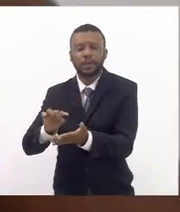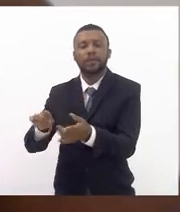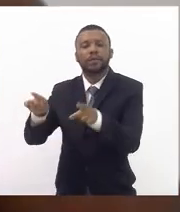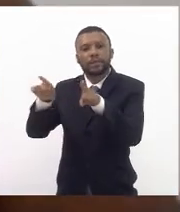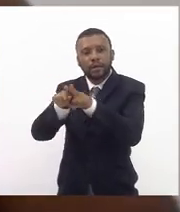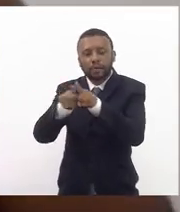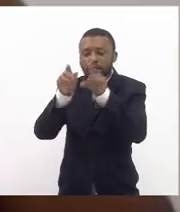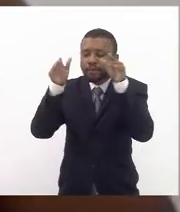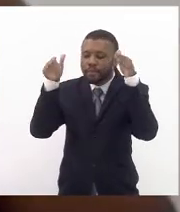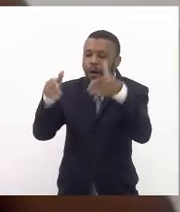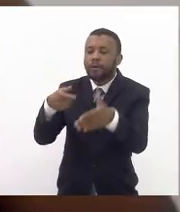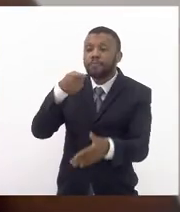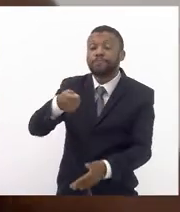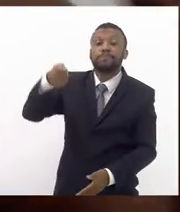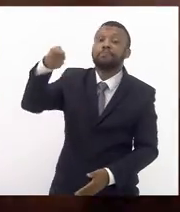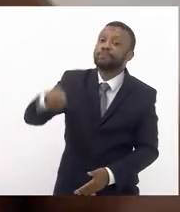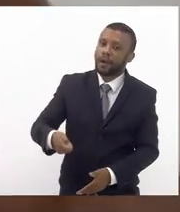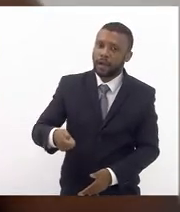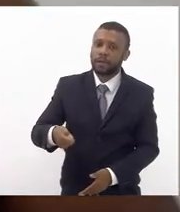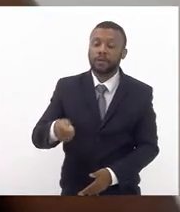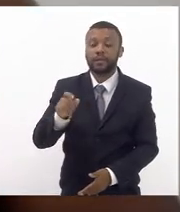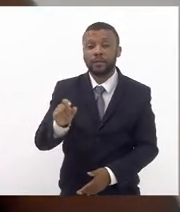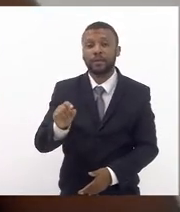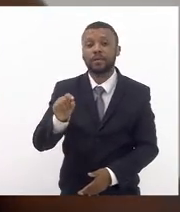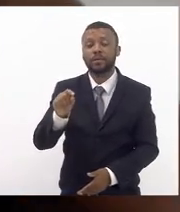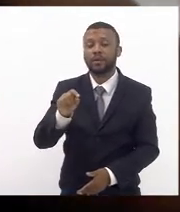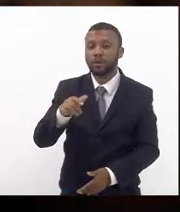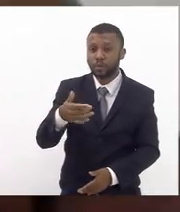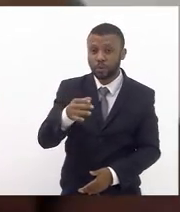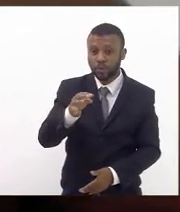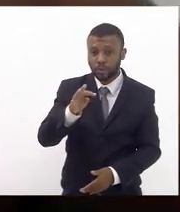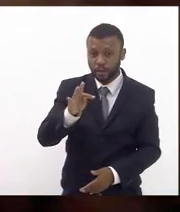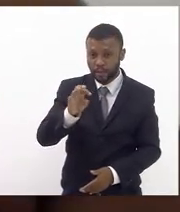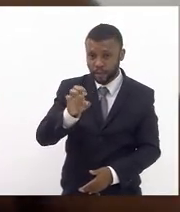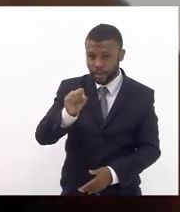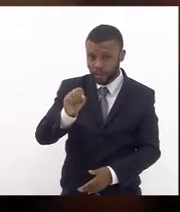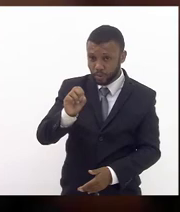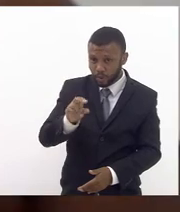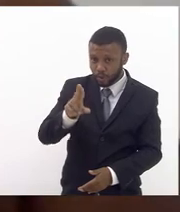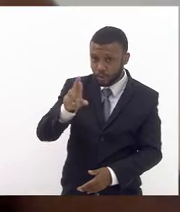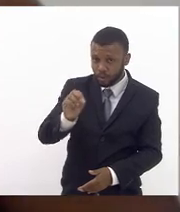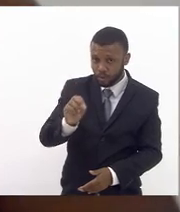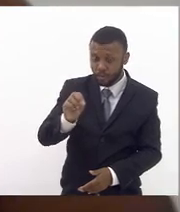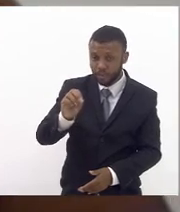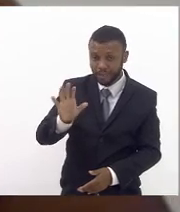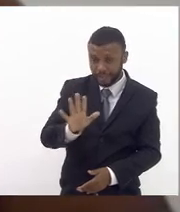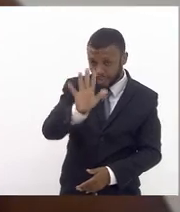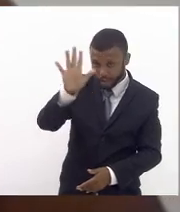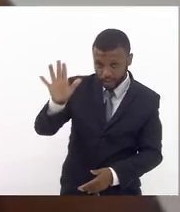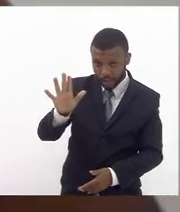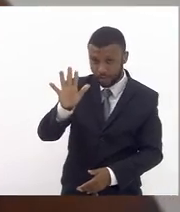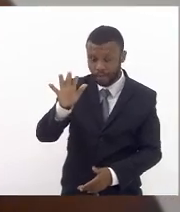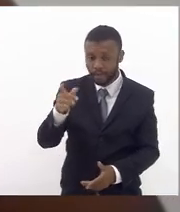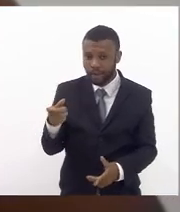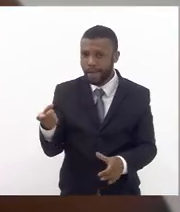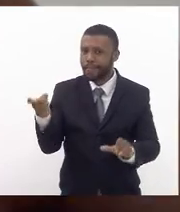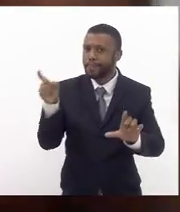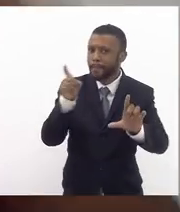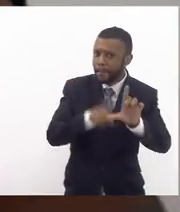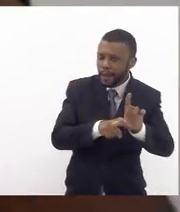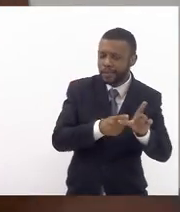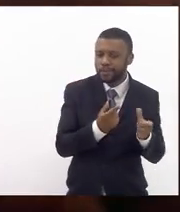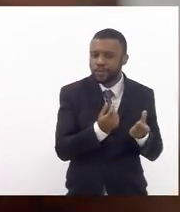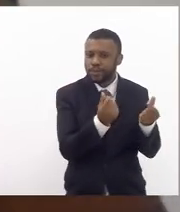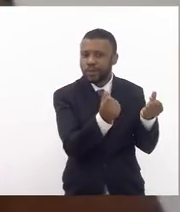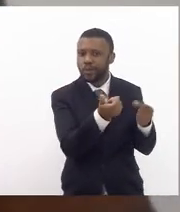muito enfática nesse sentido, que o Tesouro Nacional ele não depende do dinheiro dos estados, né? A gente